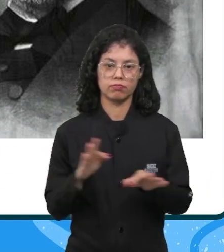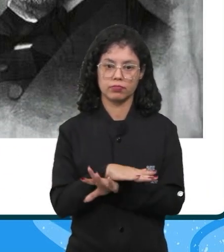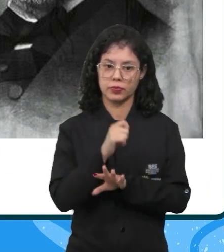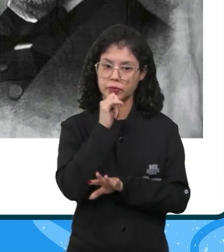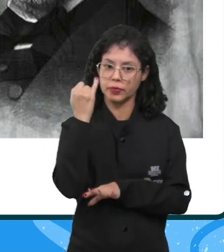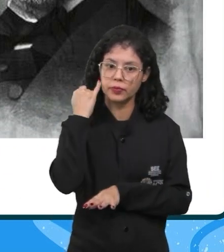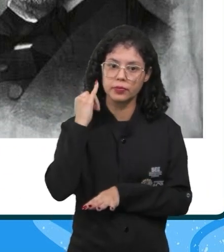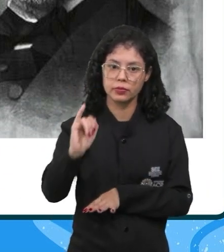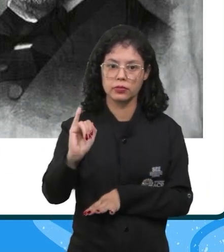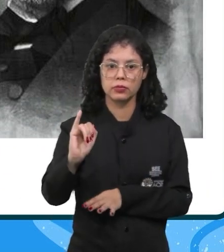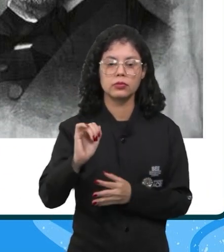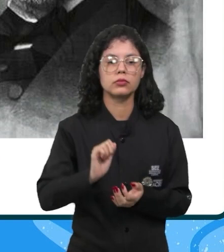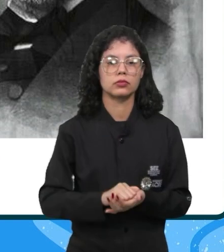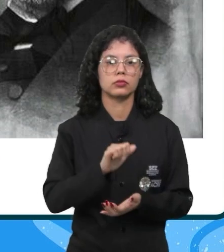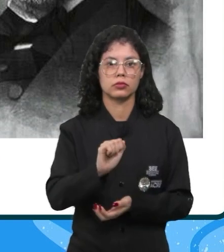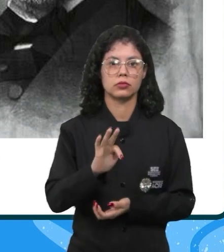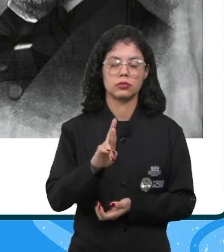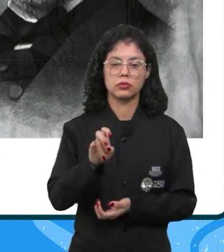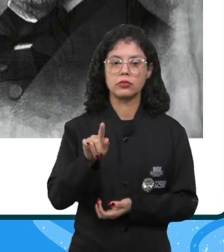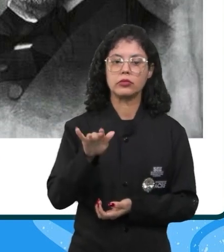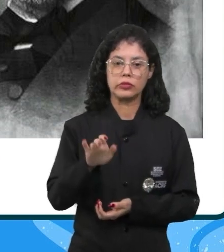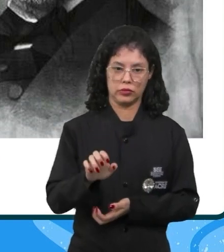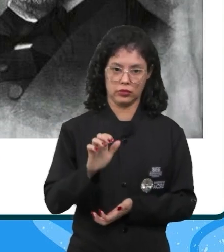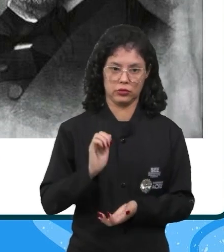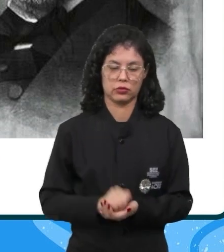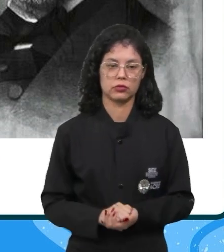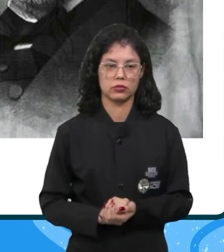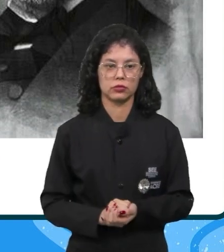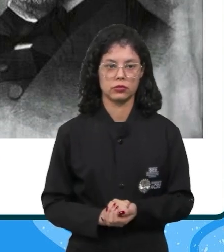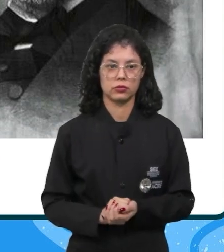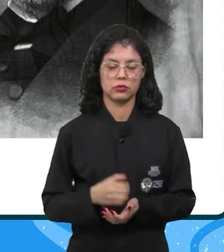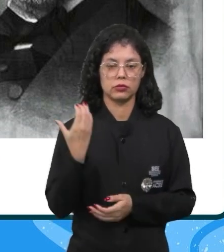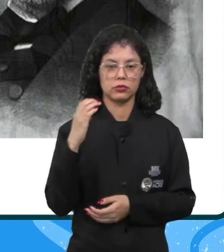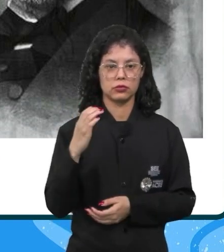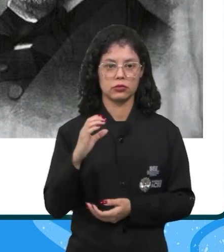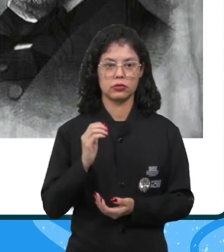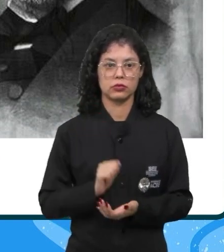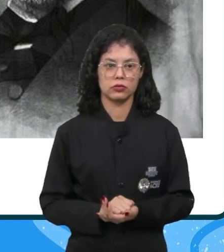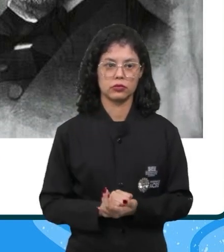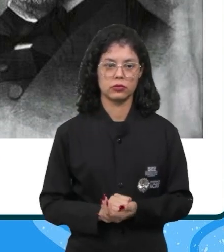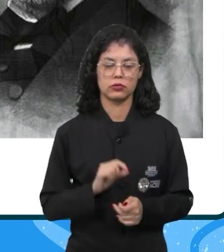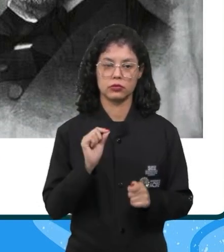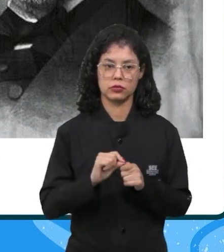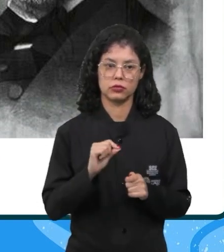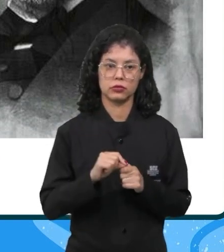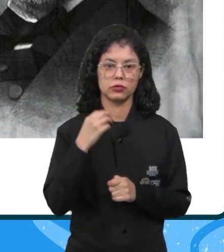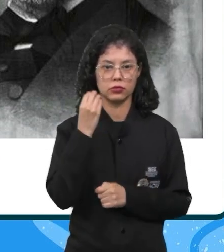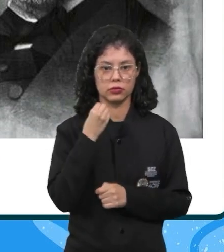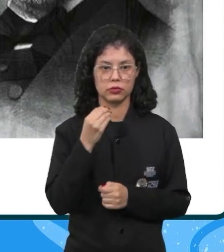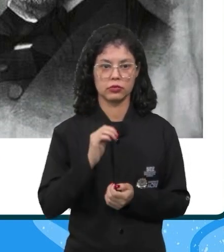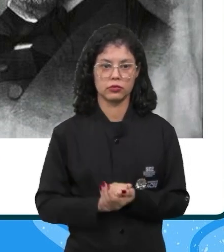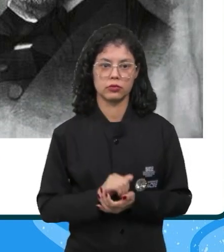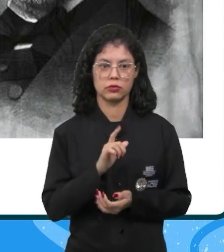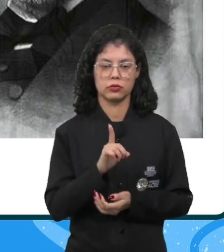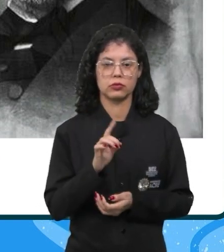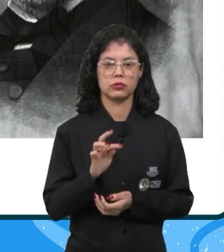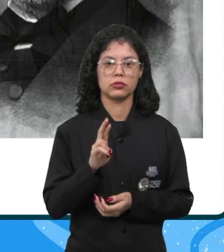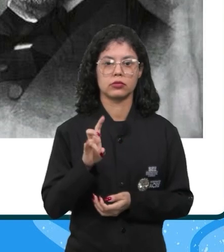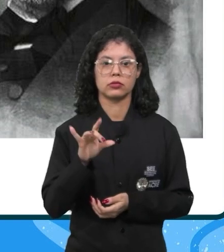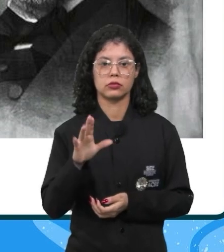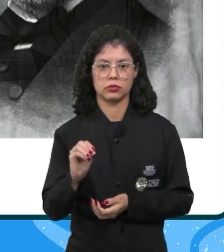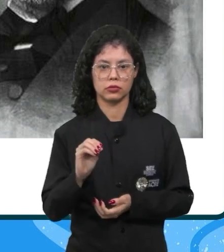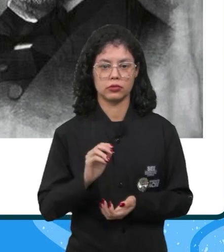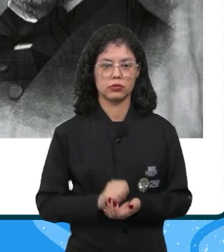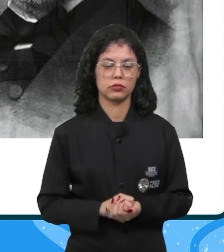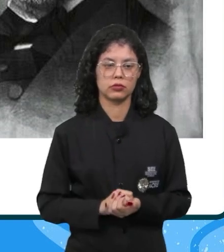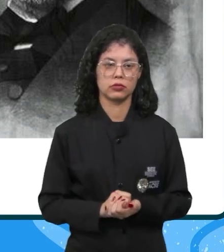com a ideia da abiogênese, o cientista francês Louis Pasteur realizou um experimento decisivo. Então,